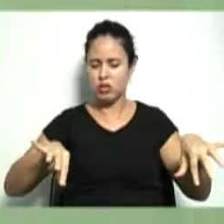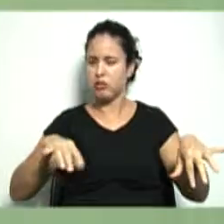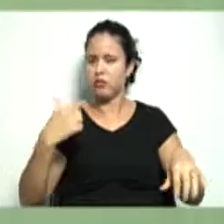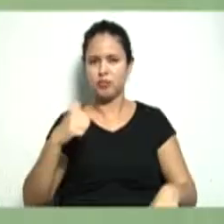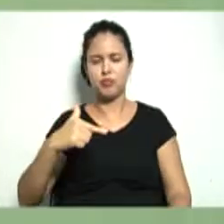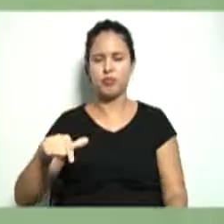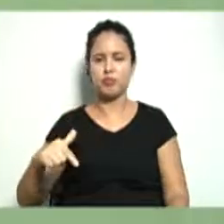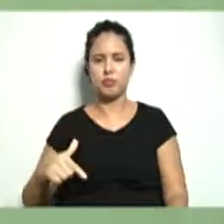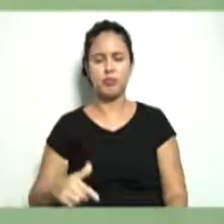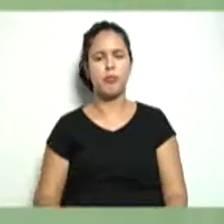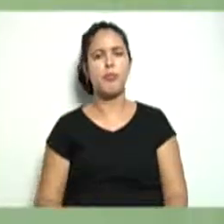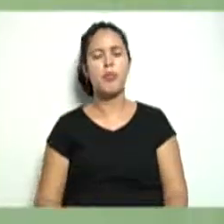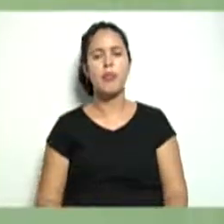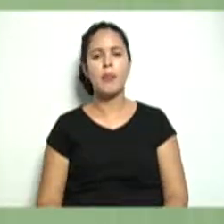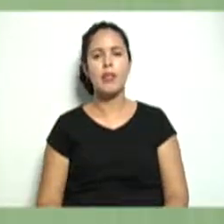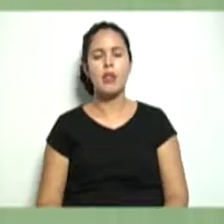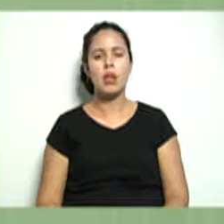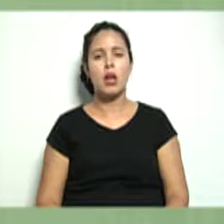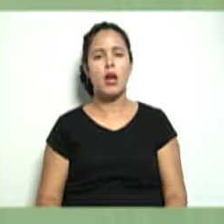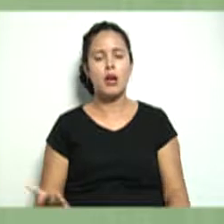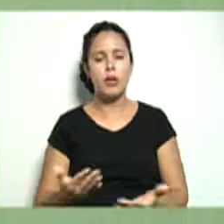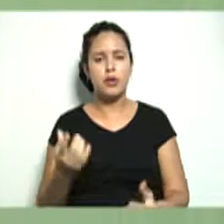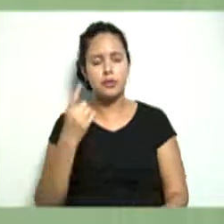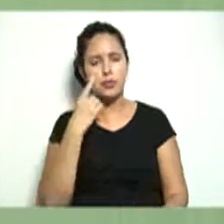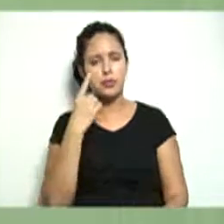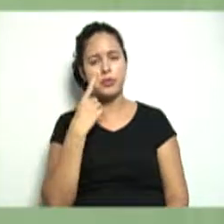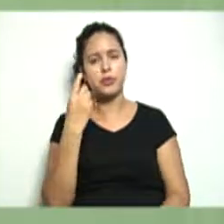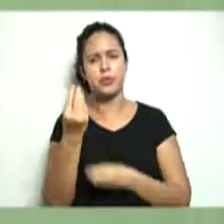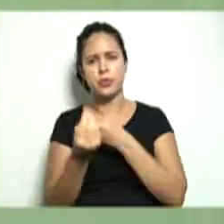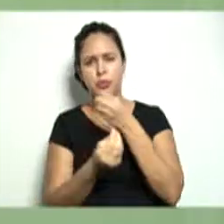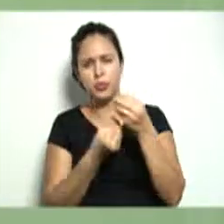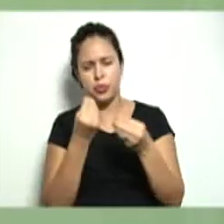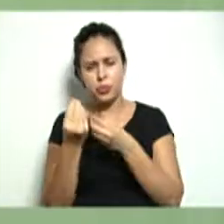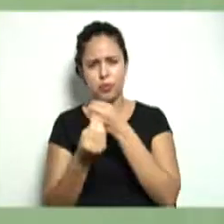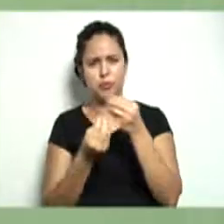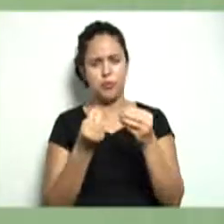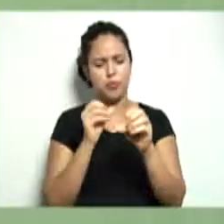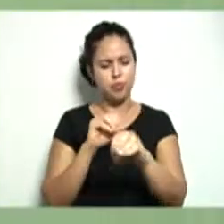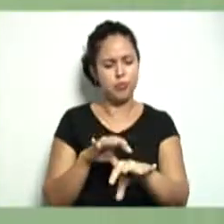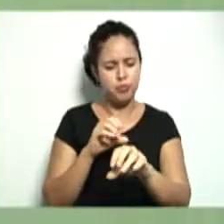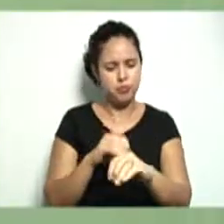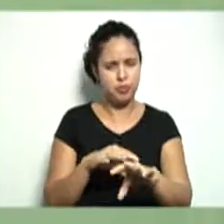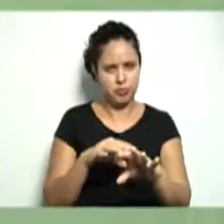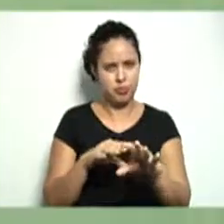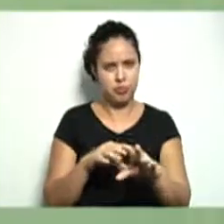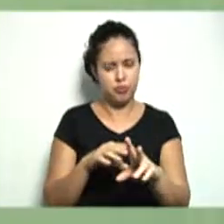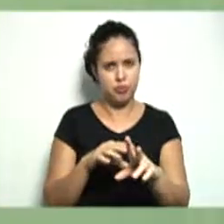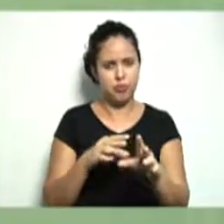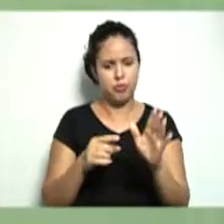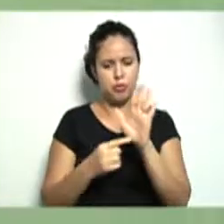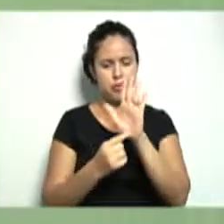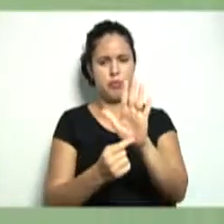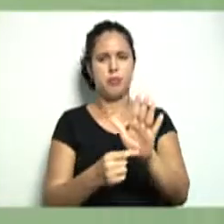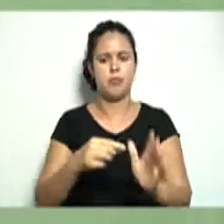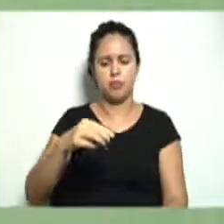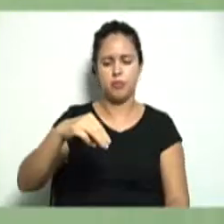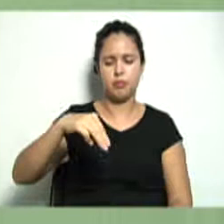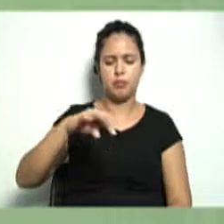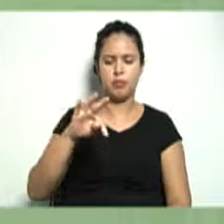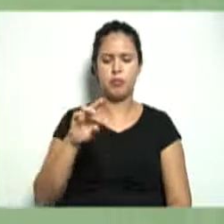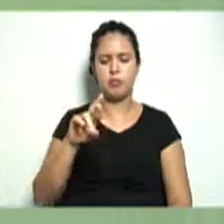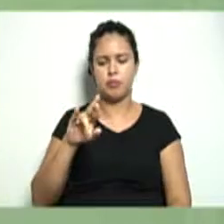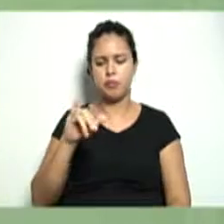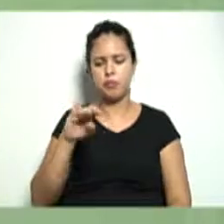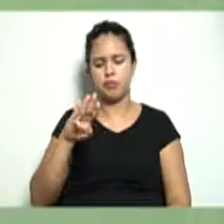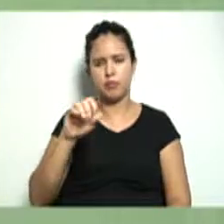aqui como era a educação no modo de produção tribal. Esse círculo aqui, cor